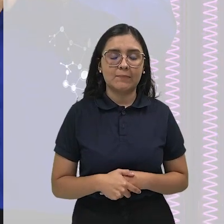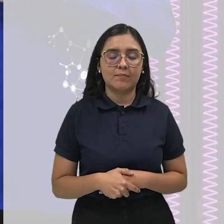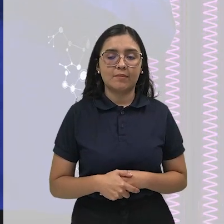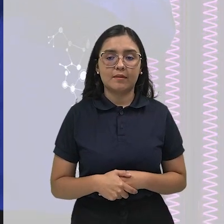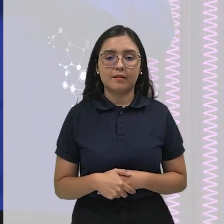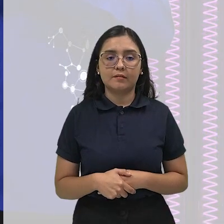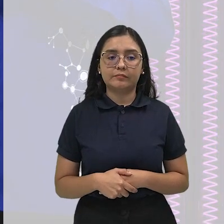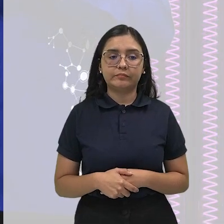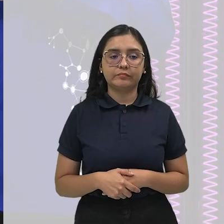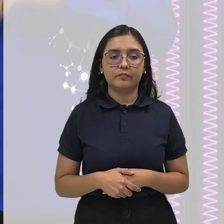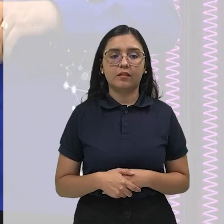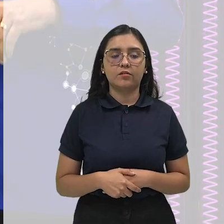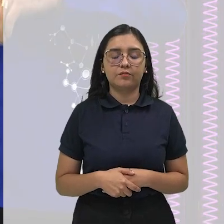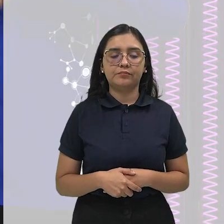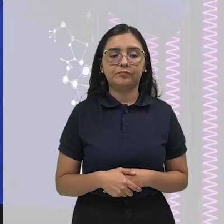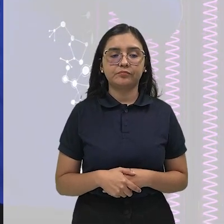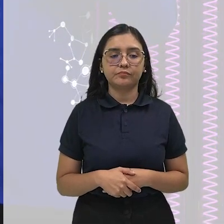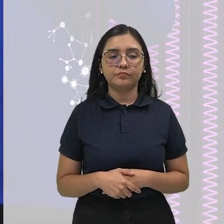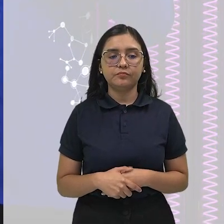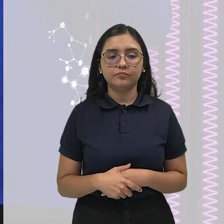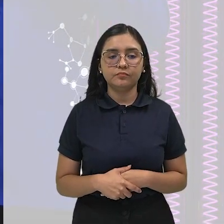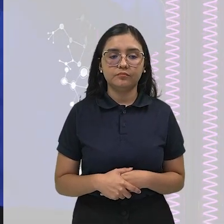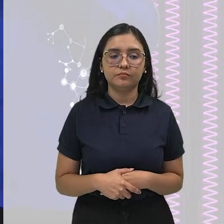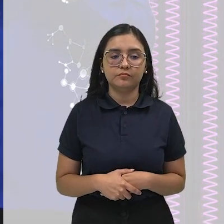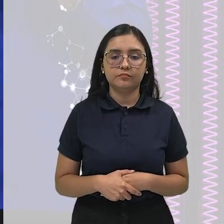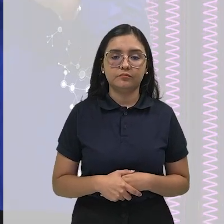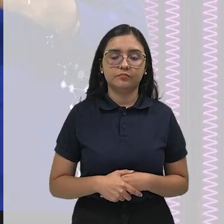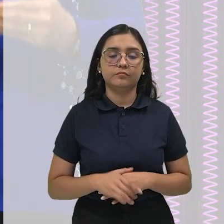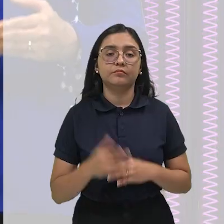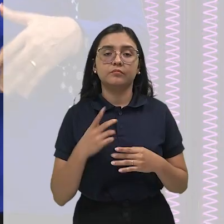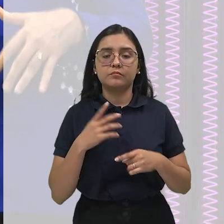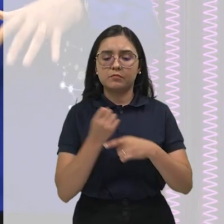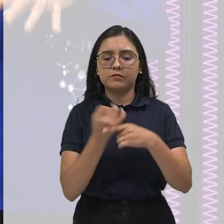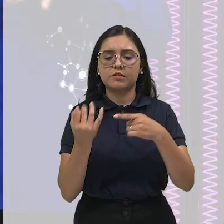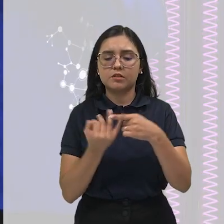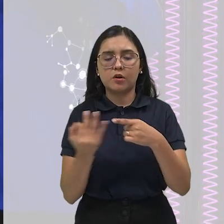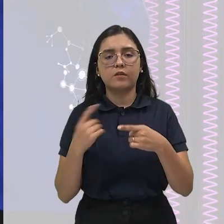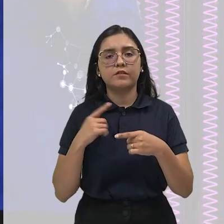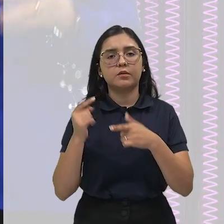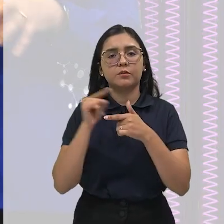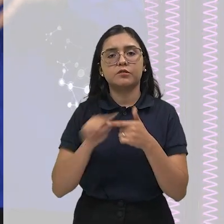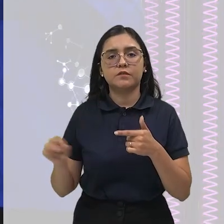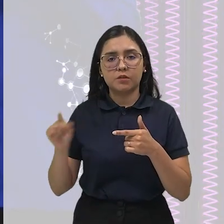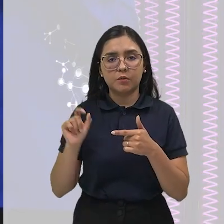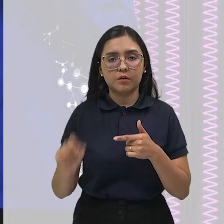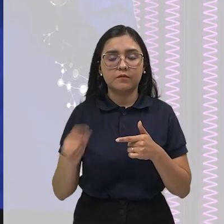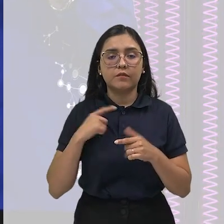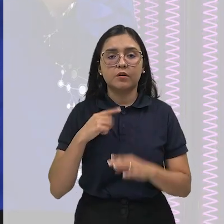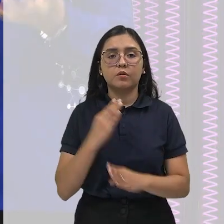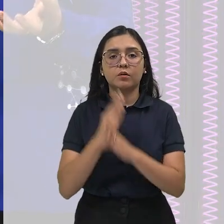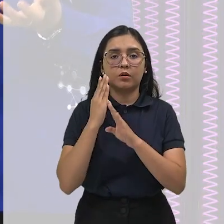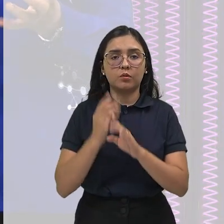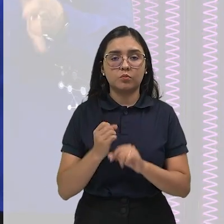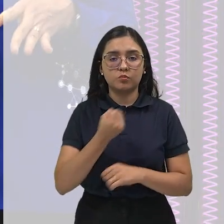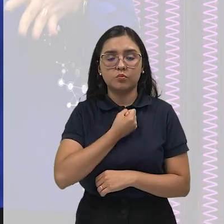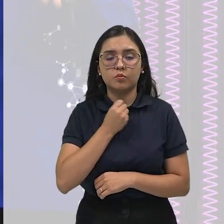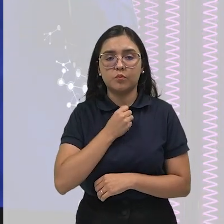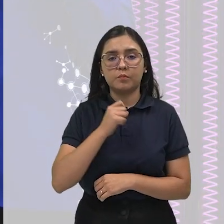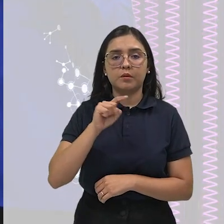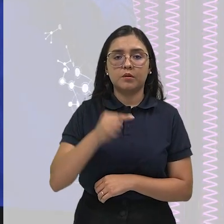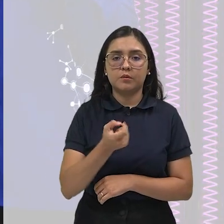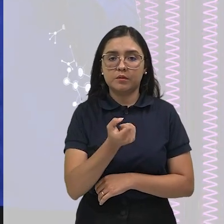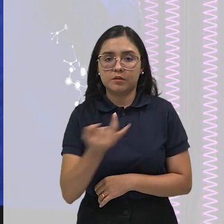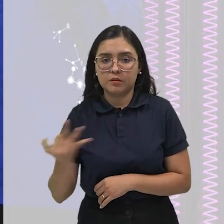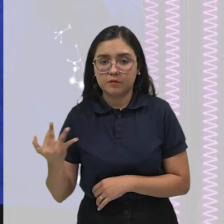Certo? Significa que, ao dividir uma fração, nós vamos encontrar um número decimal.